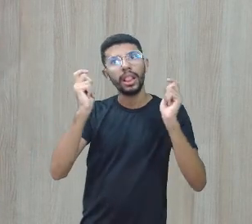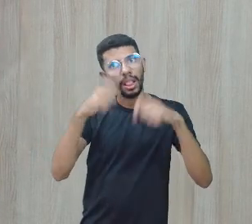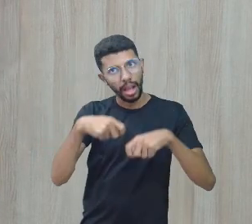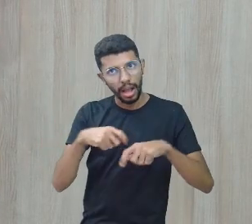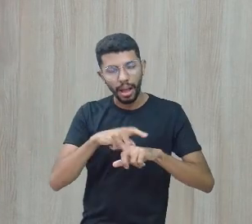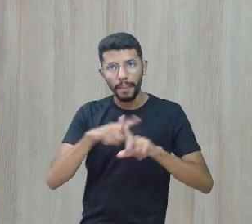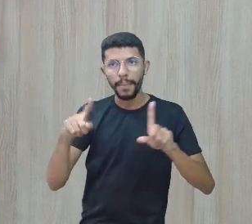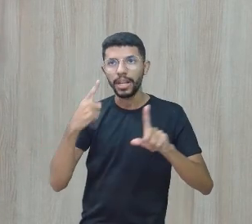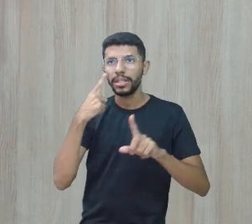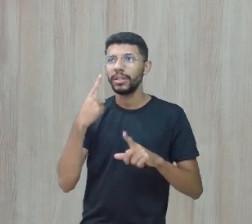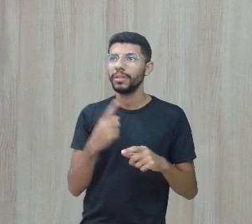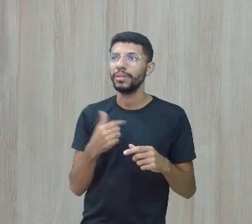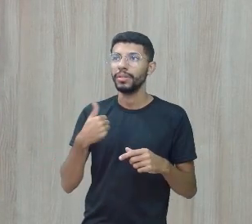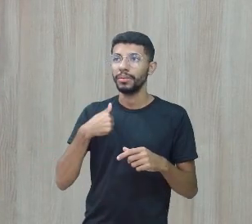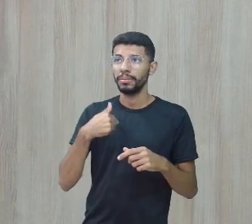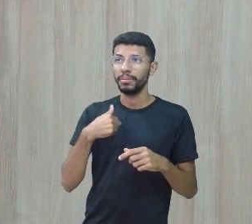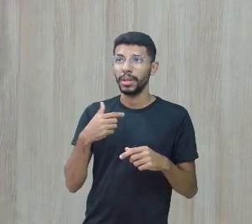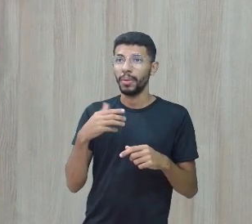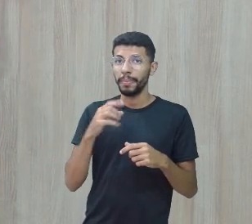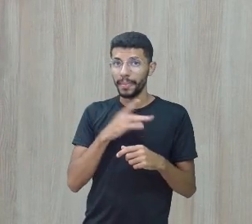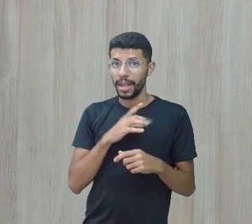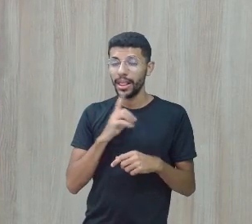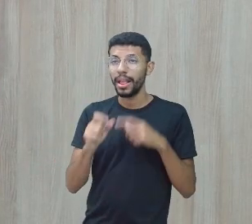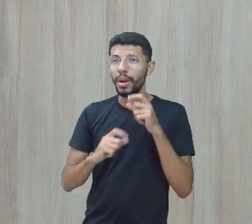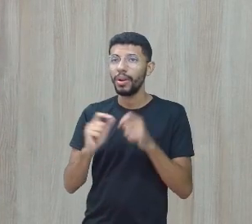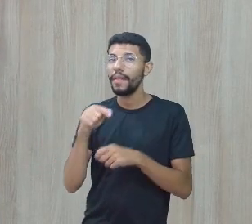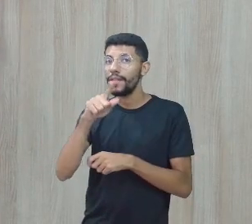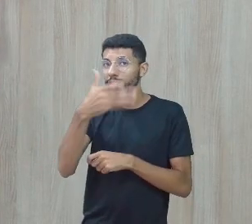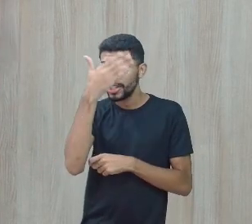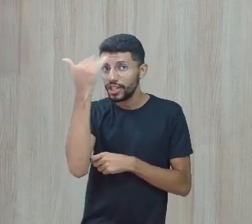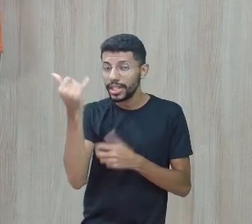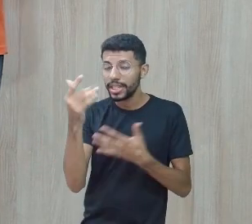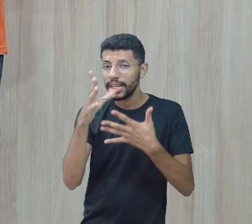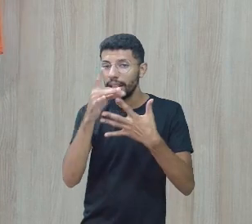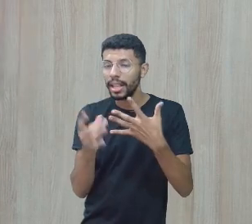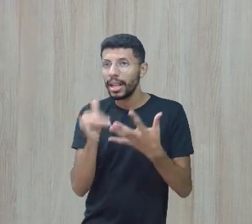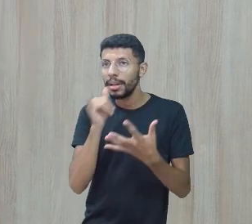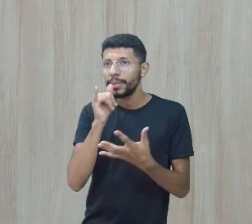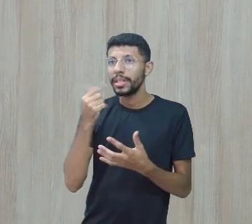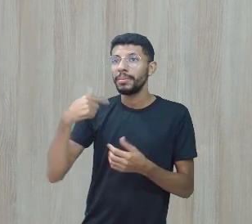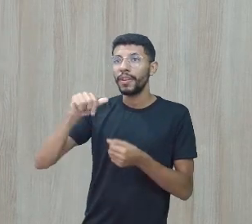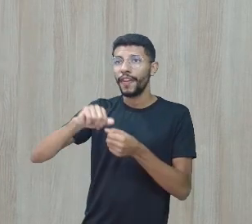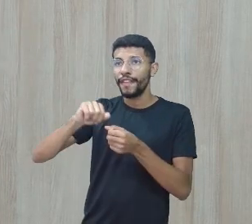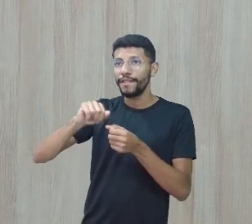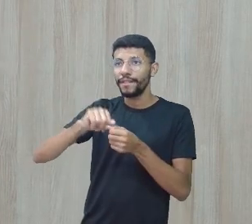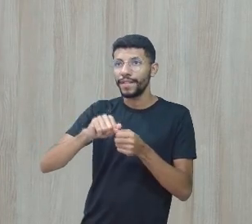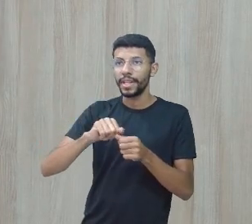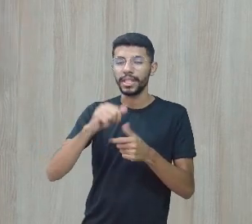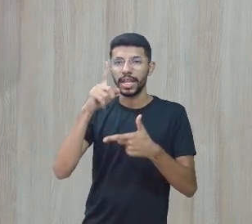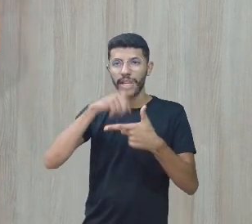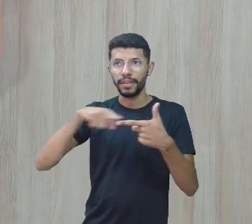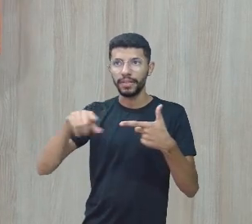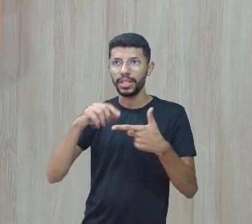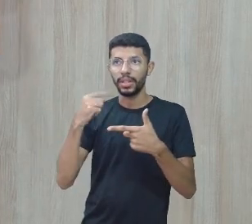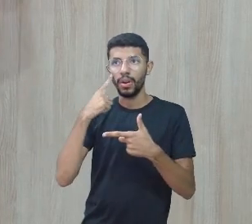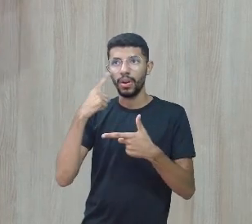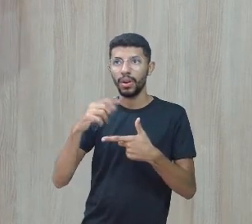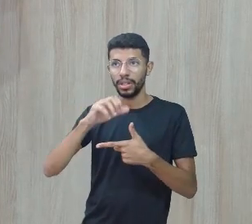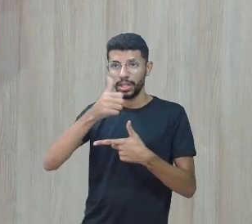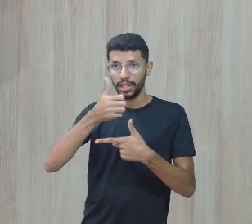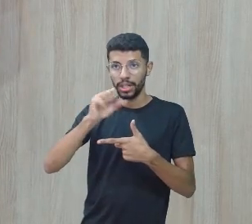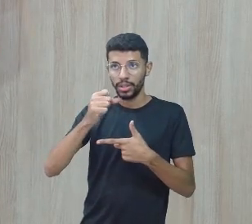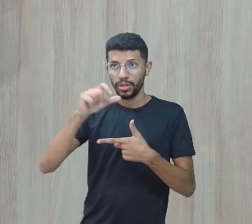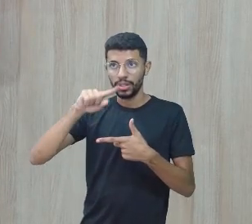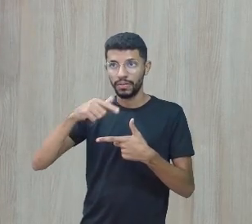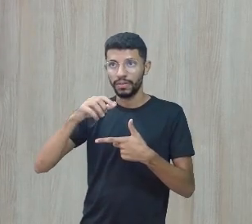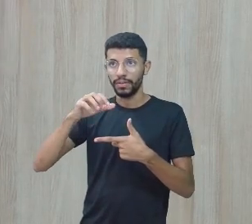de cabeça. O meu receio é que você esqueça de um detalhe. Quando eu fiz a divisão ali do 18 por 2, vai dar